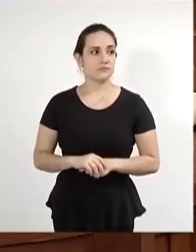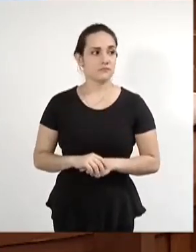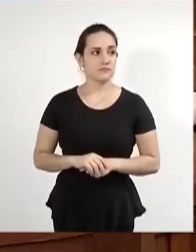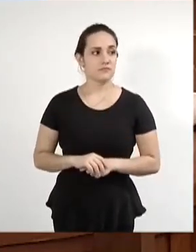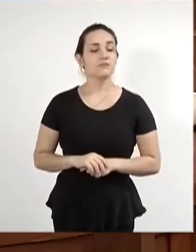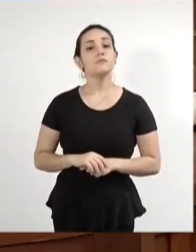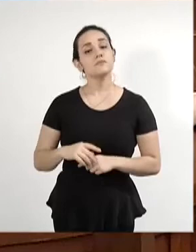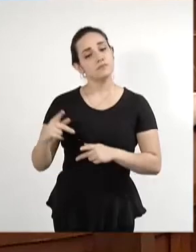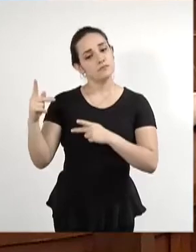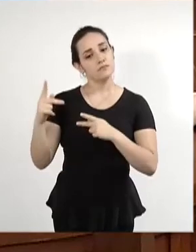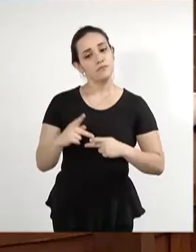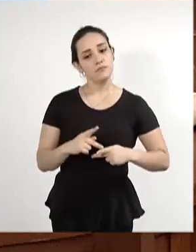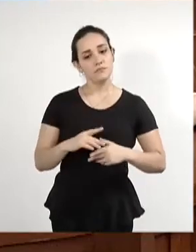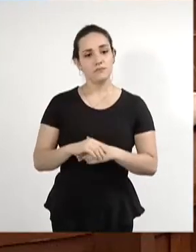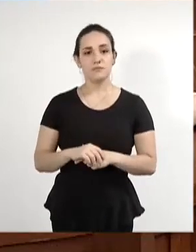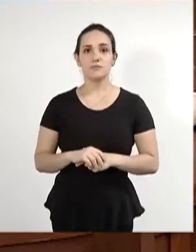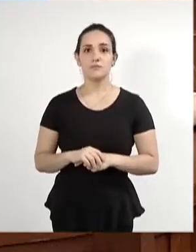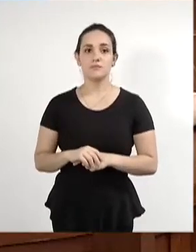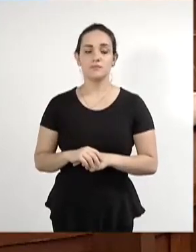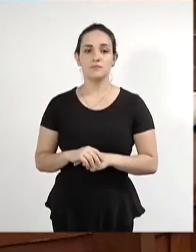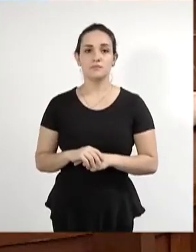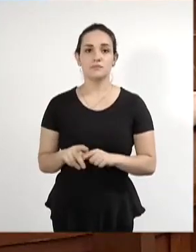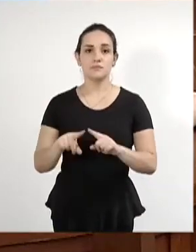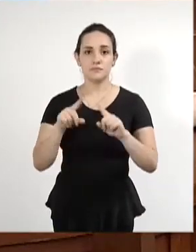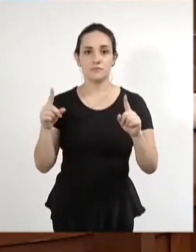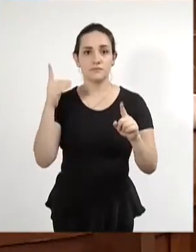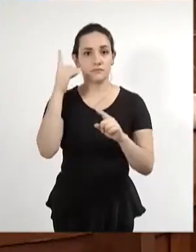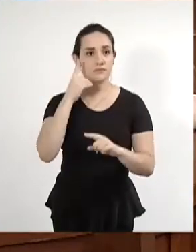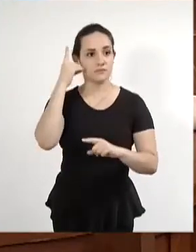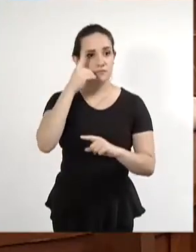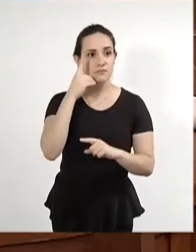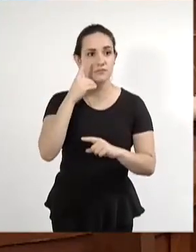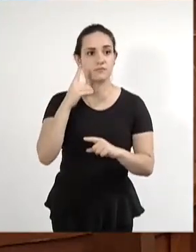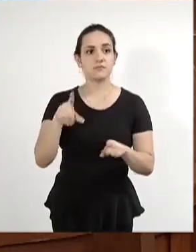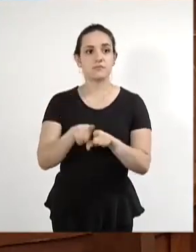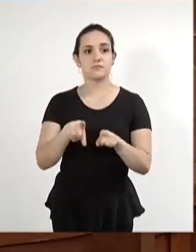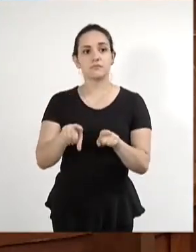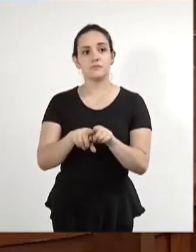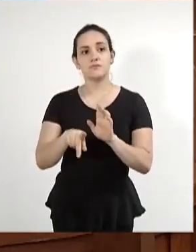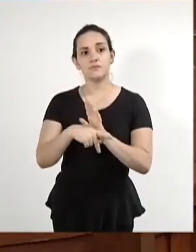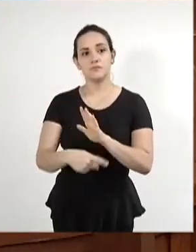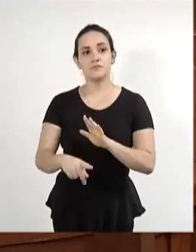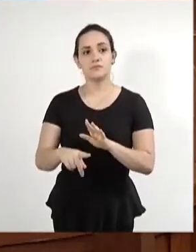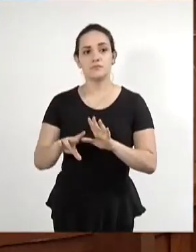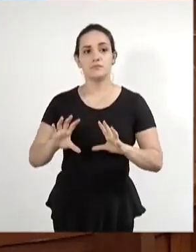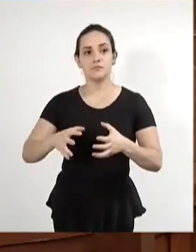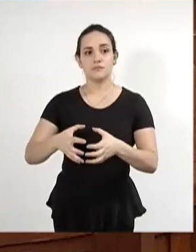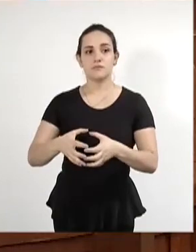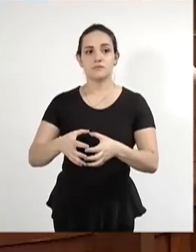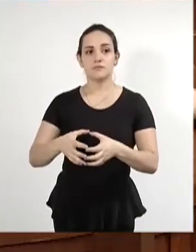como convidados, mas sim os parlamentares que são parte, sim, da Frente